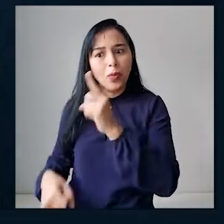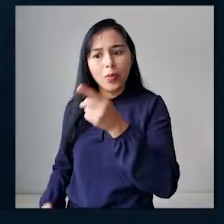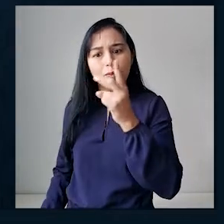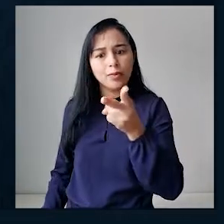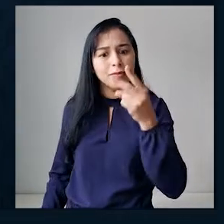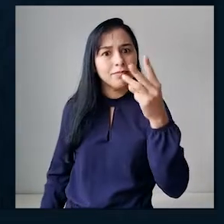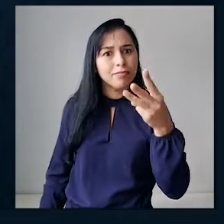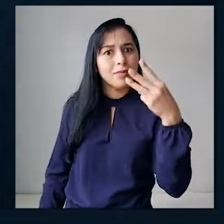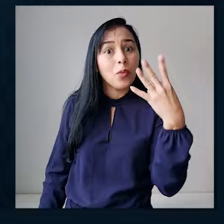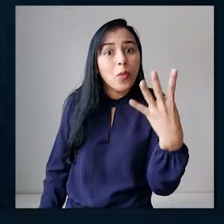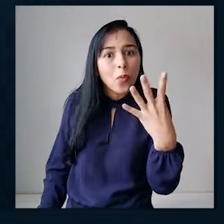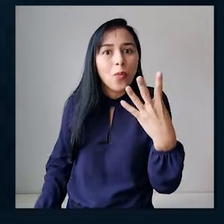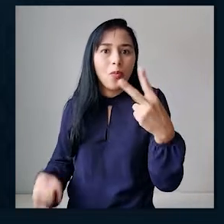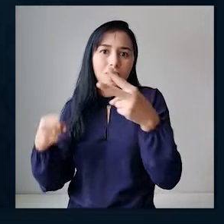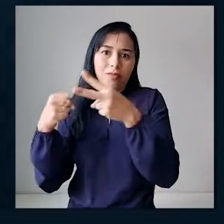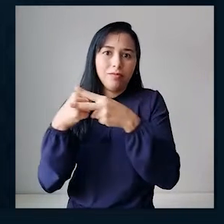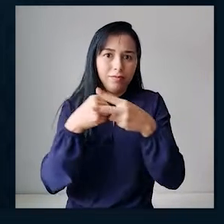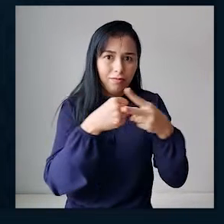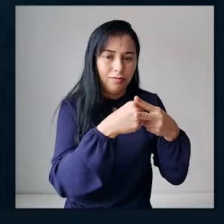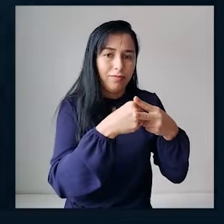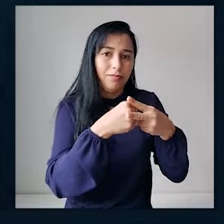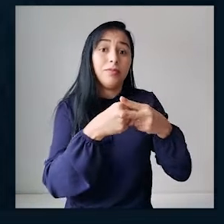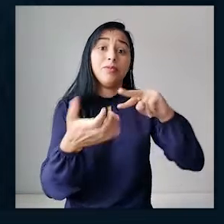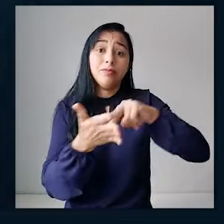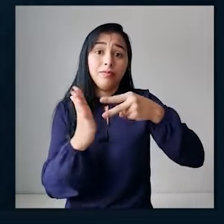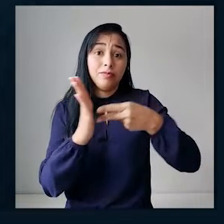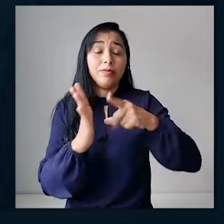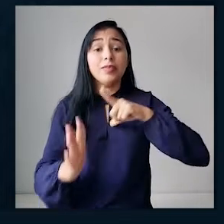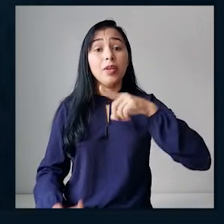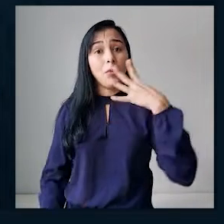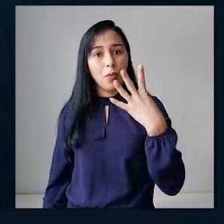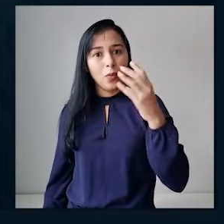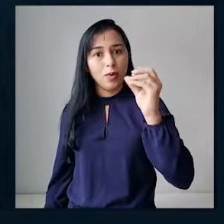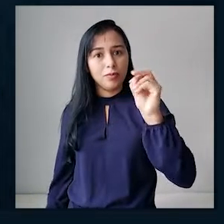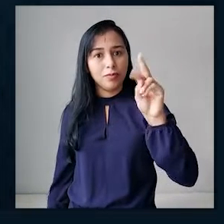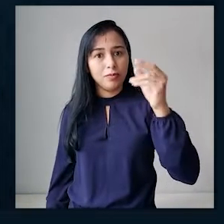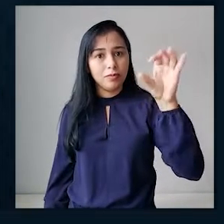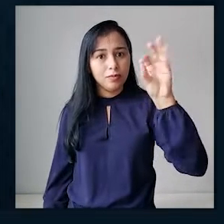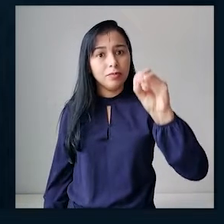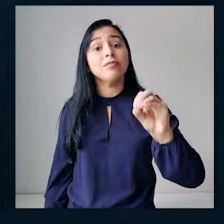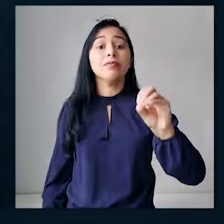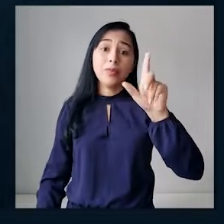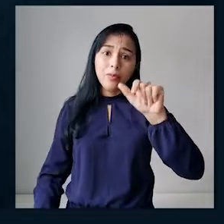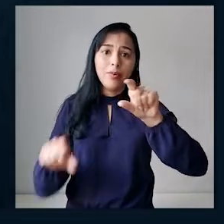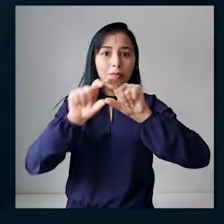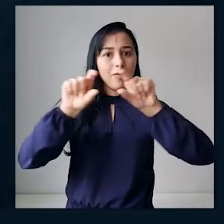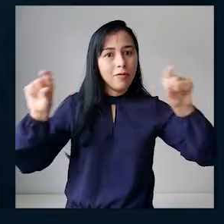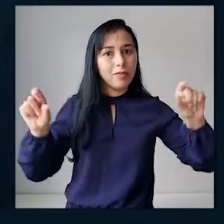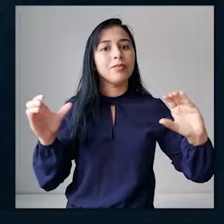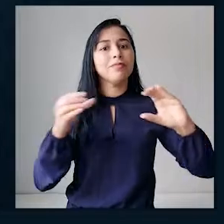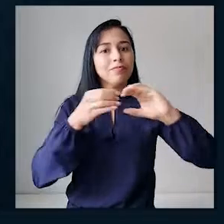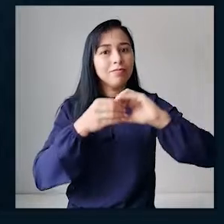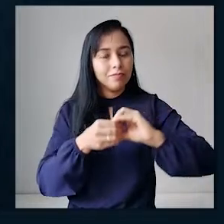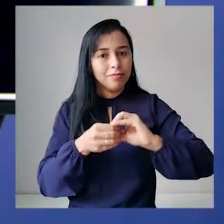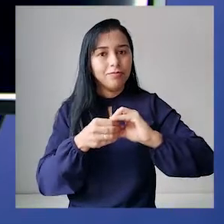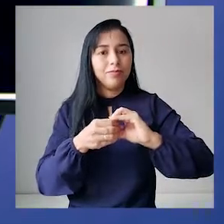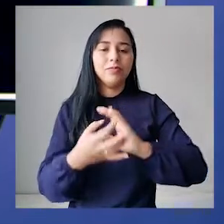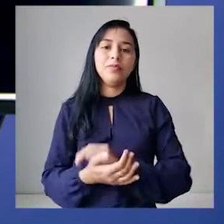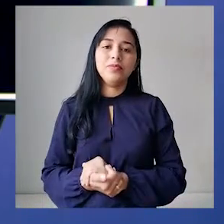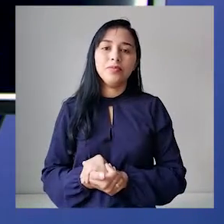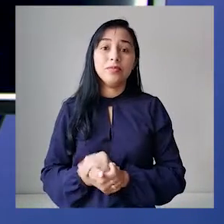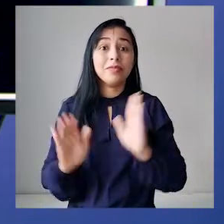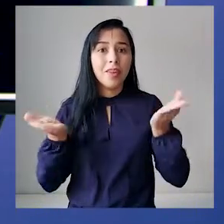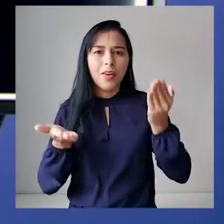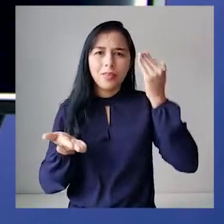Eu tenho 4 orações, porque eu tenho 4 verbos no período. Certinho? Agora